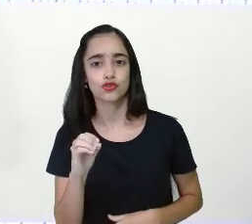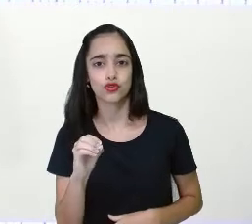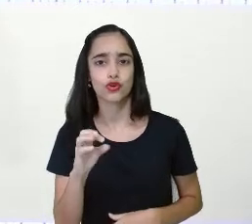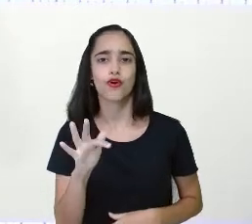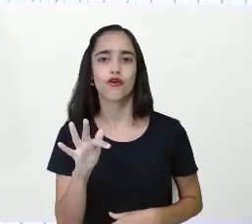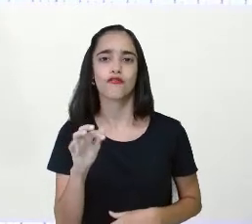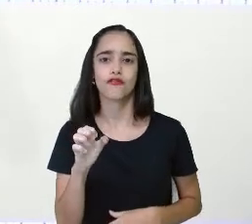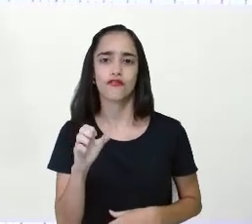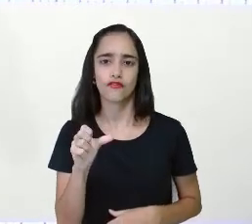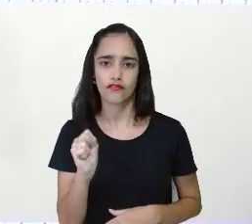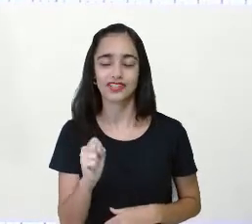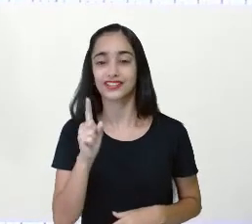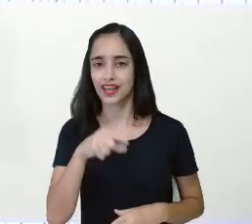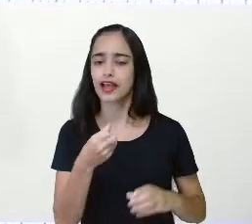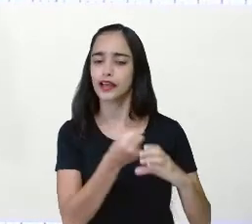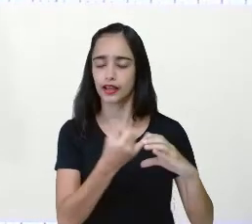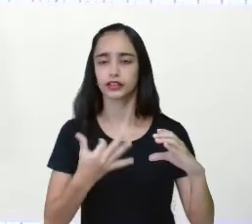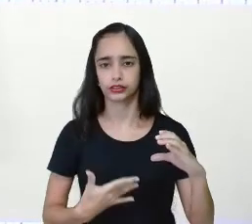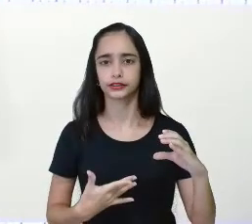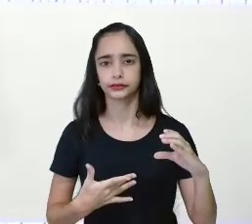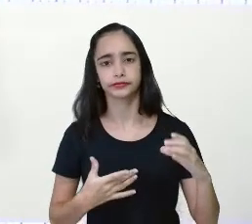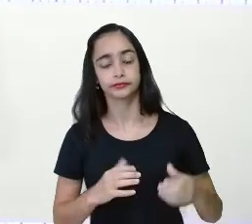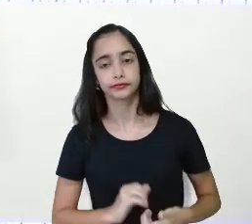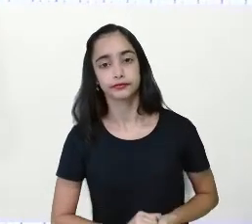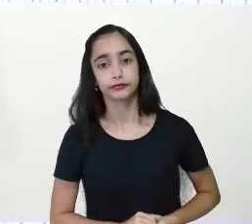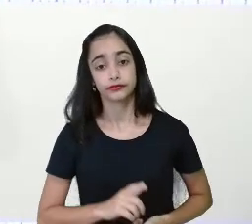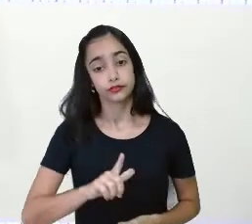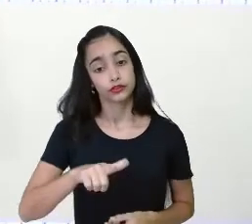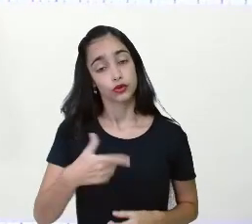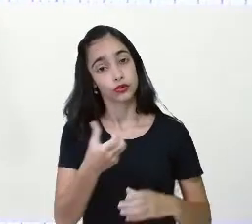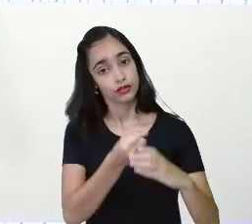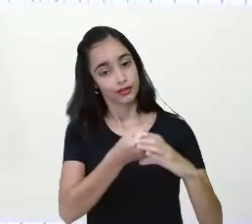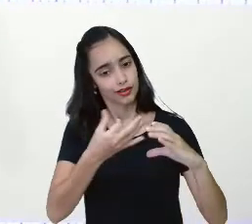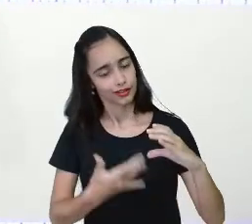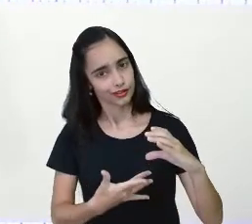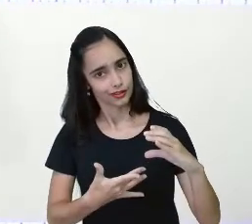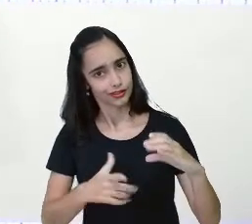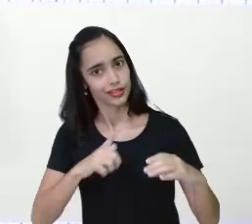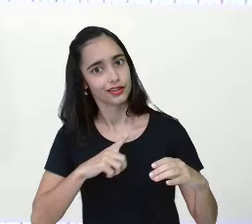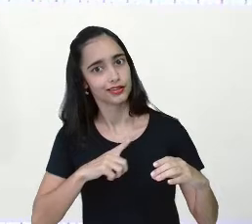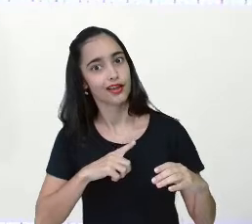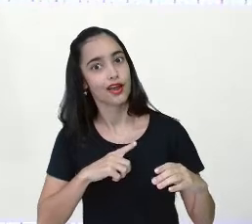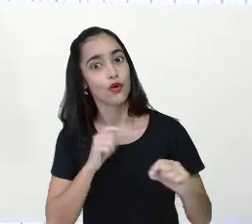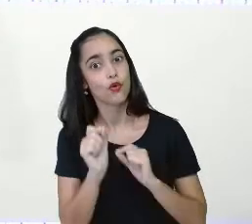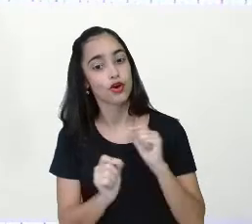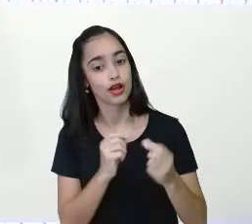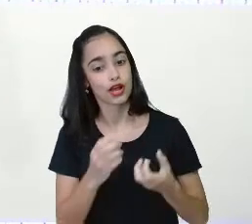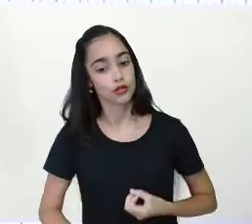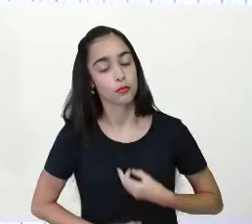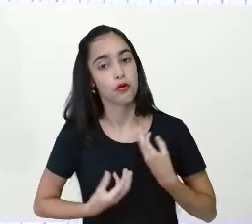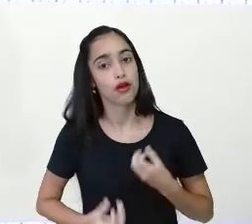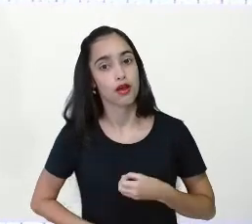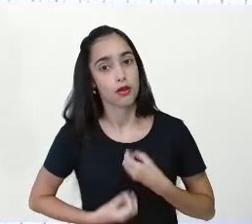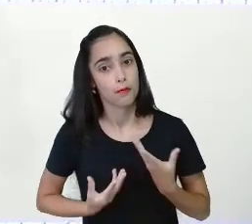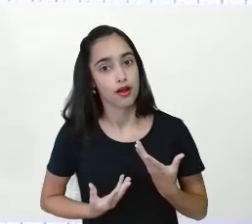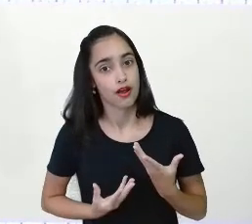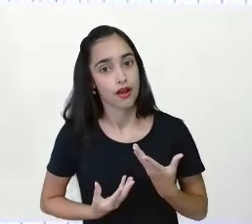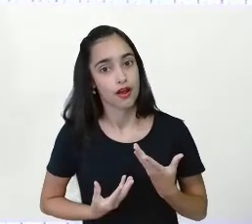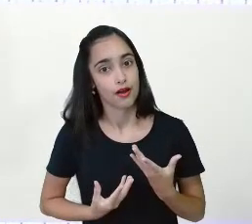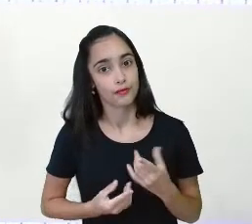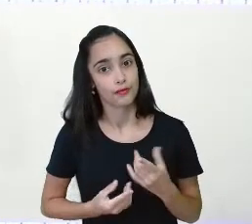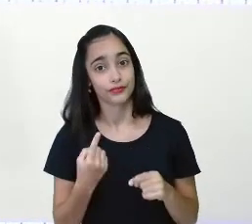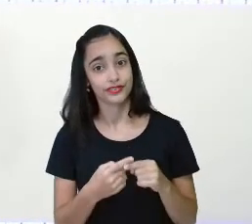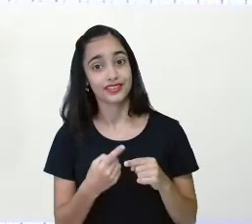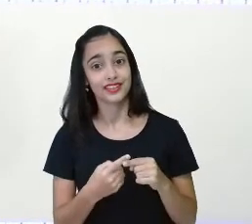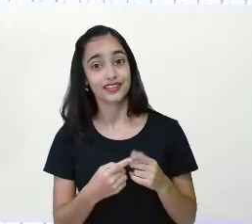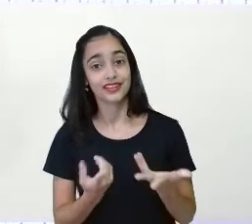das características. Outra característica, como eu falei para vocês, é que o poema ele expressa o